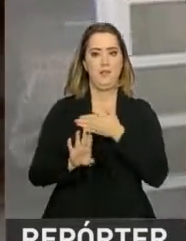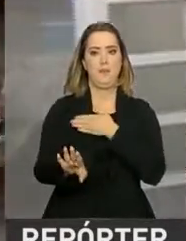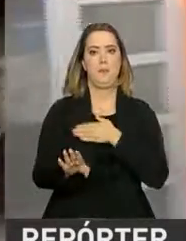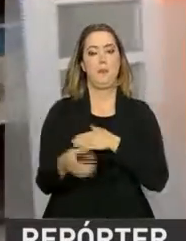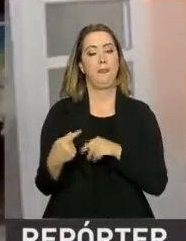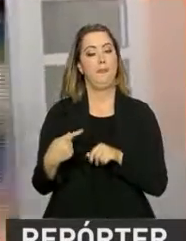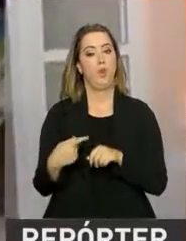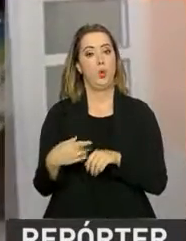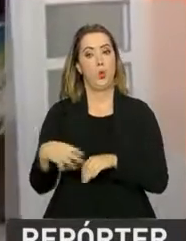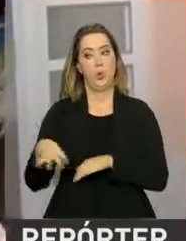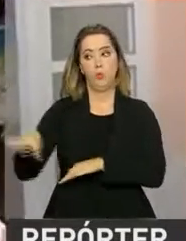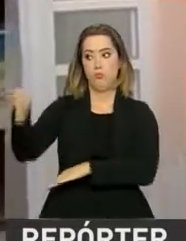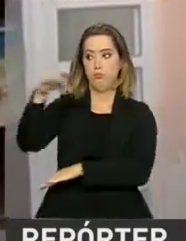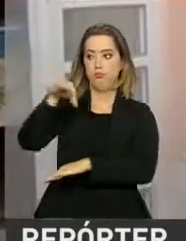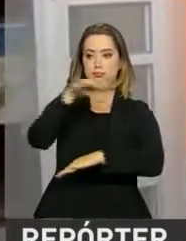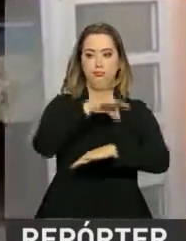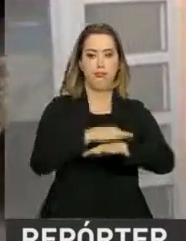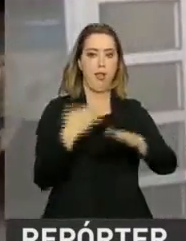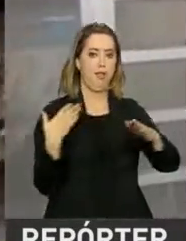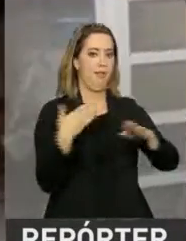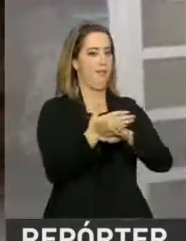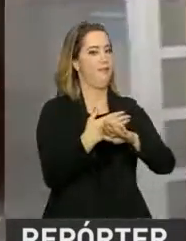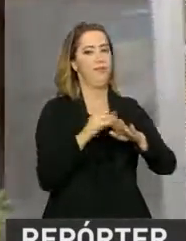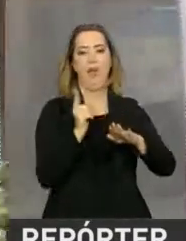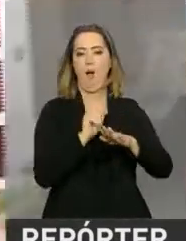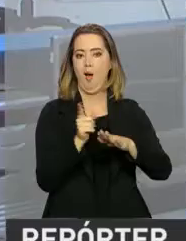bater aí na porta, não vai deixar entrar. Não, de jeito nenhum, pô.